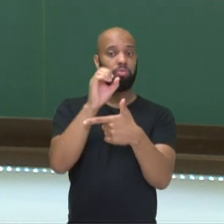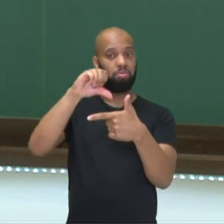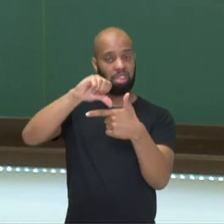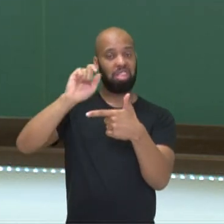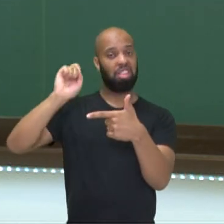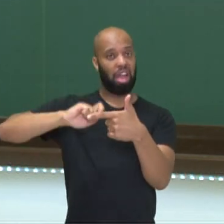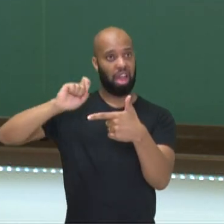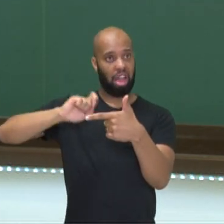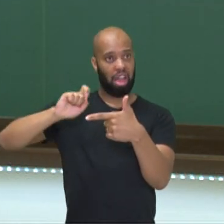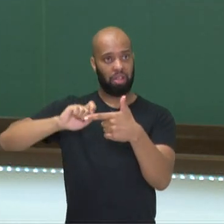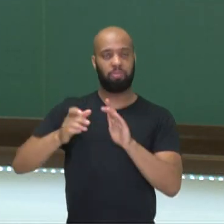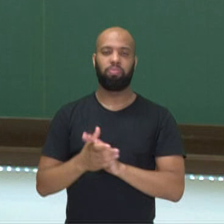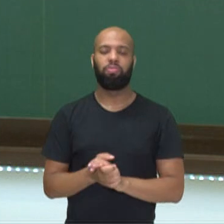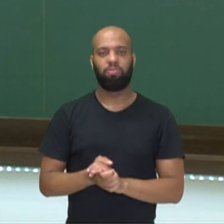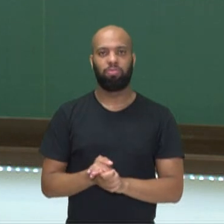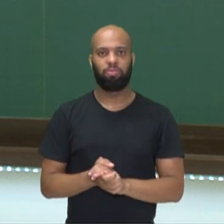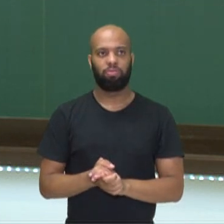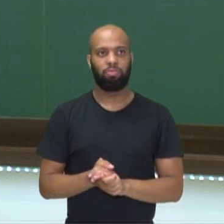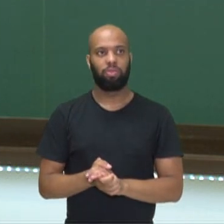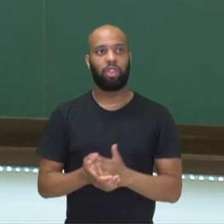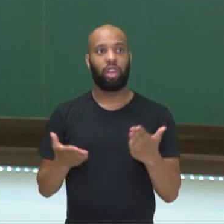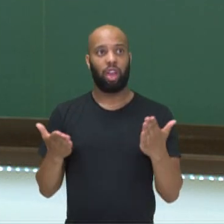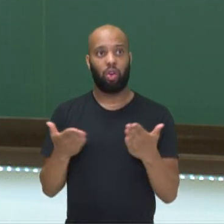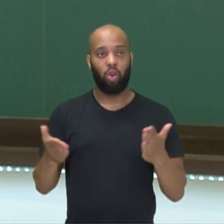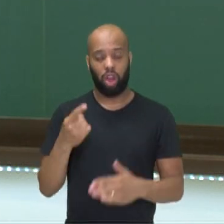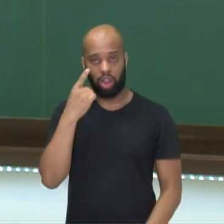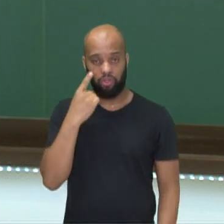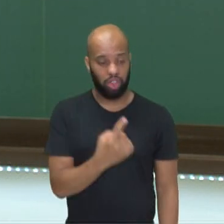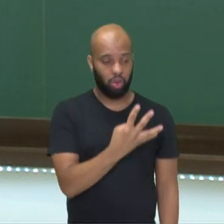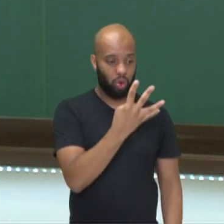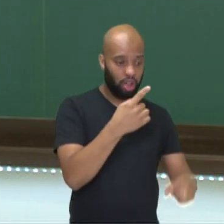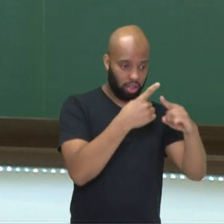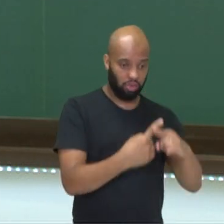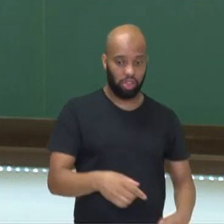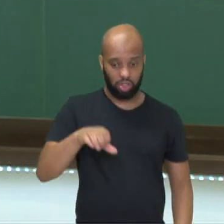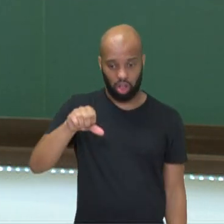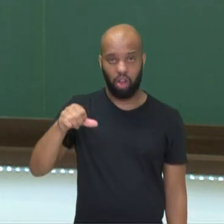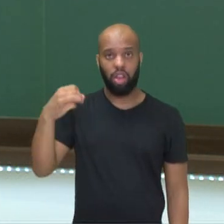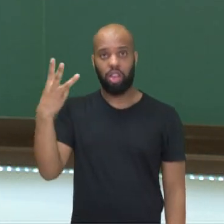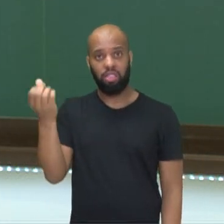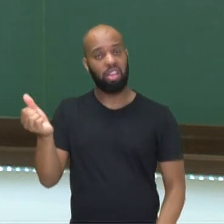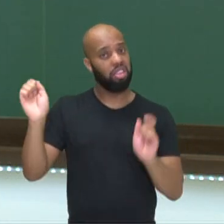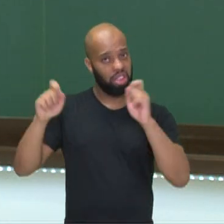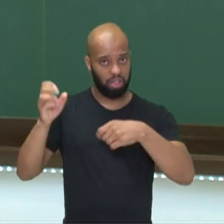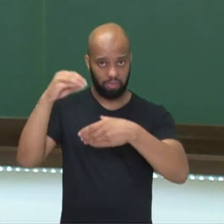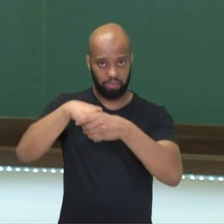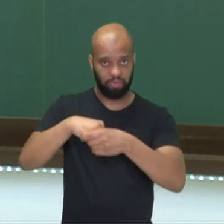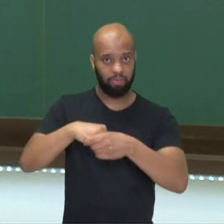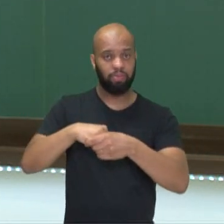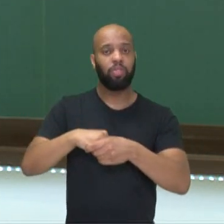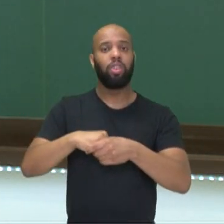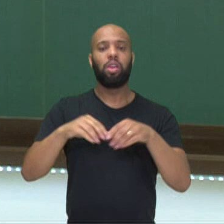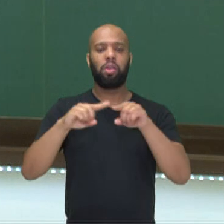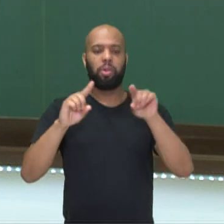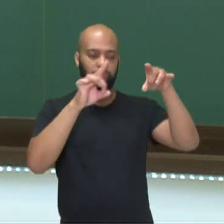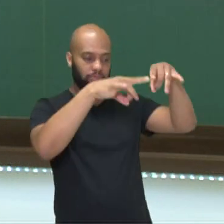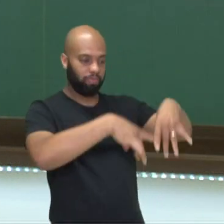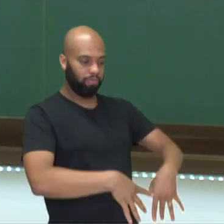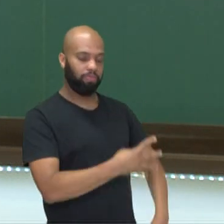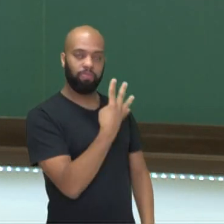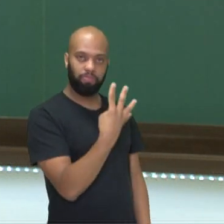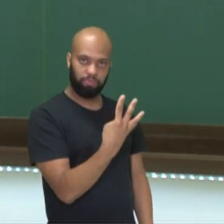9 é o quê? Dá 4, porque 4 vezes 9 é 36. De 40 para 36 te restam